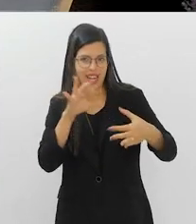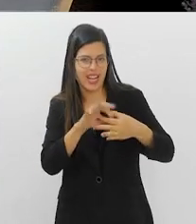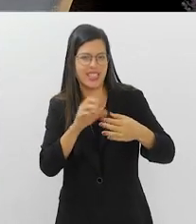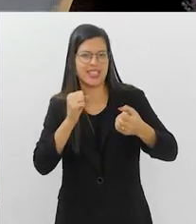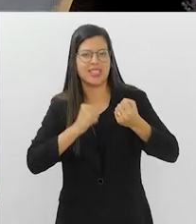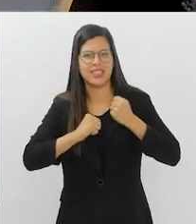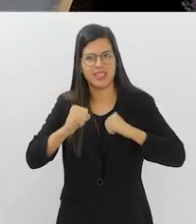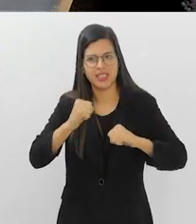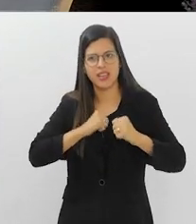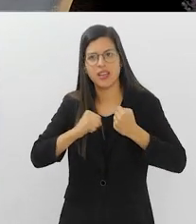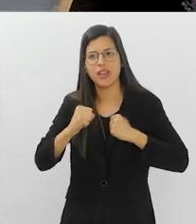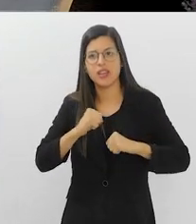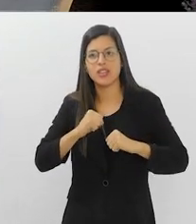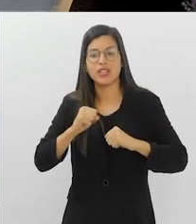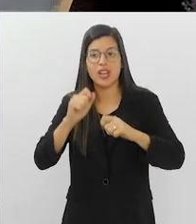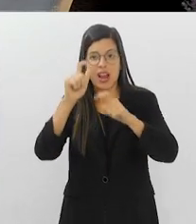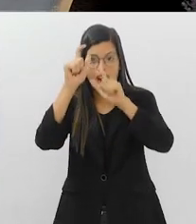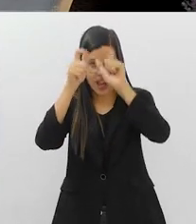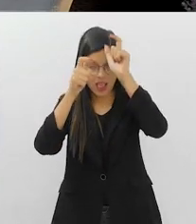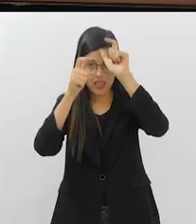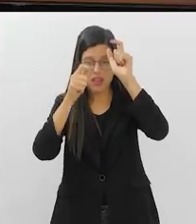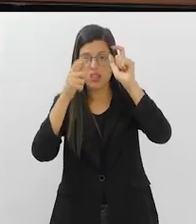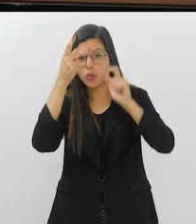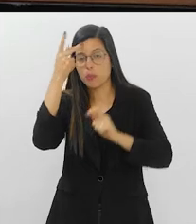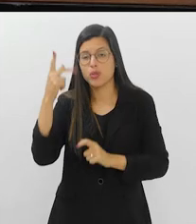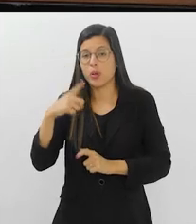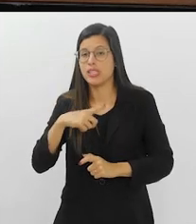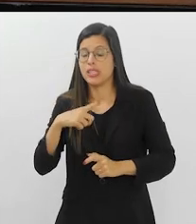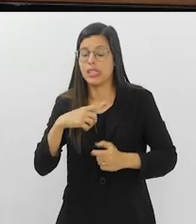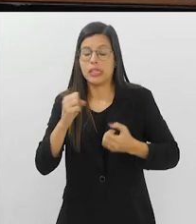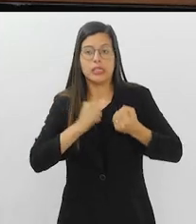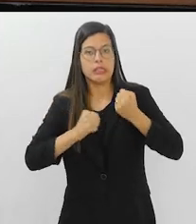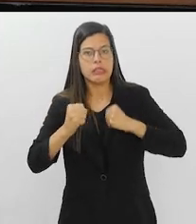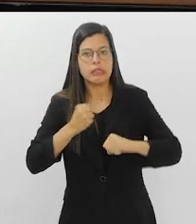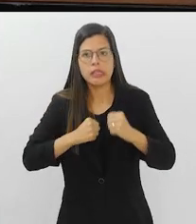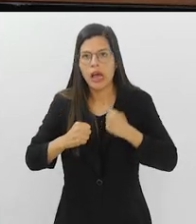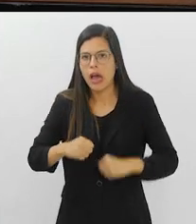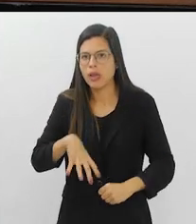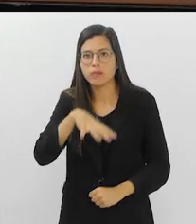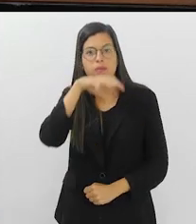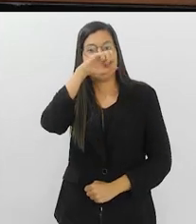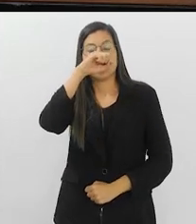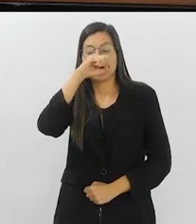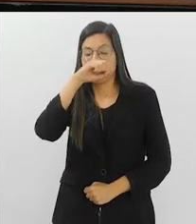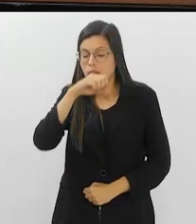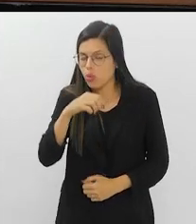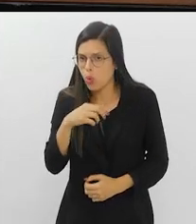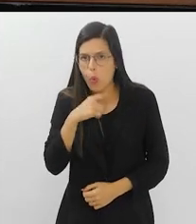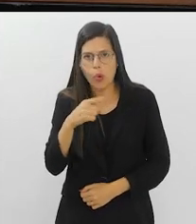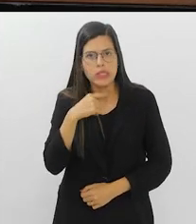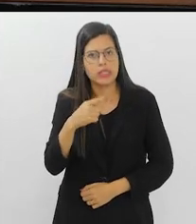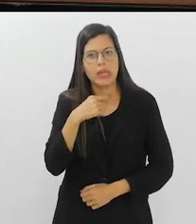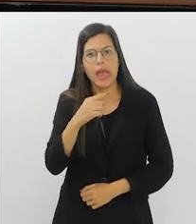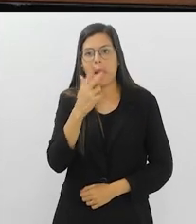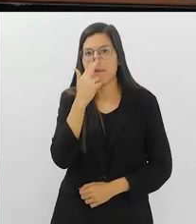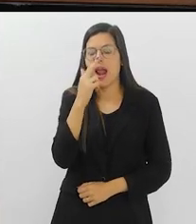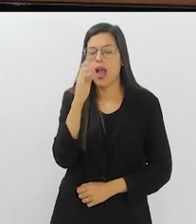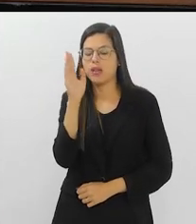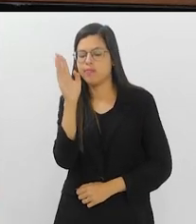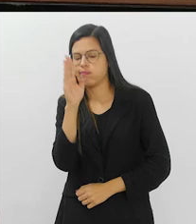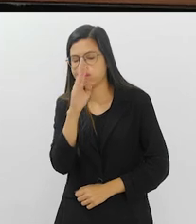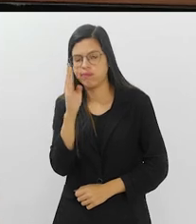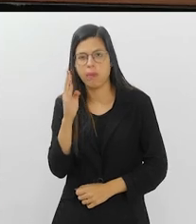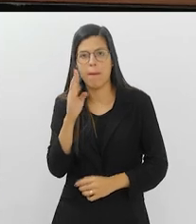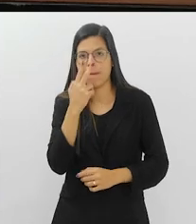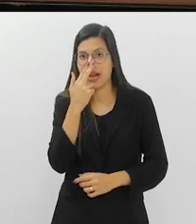ansiedade. É aquele transtorno que tem episódios de ansiedade, que a pessoa tem falta de ar, sensação de desmaio, sensação de que vai